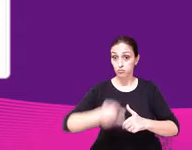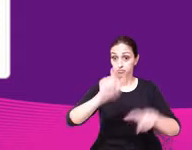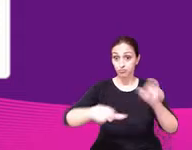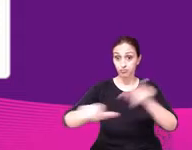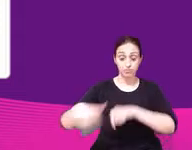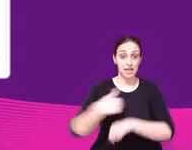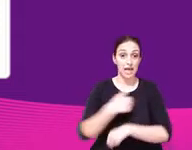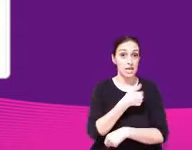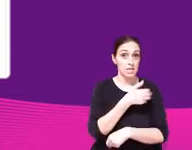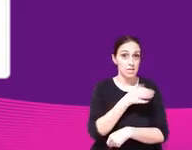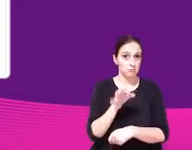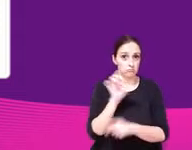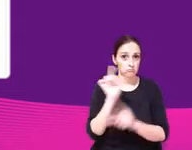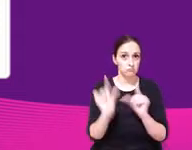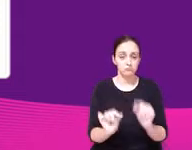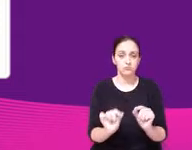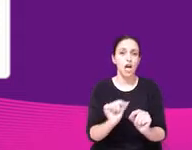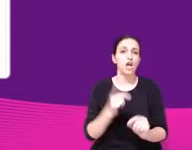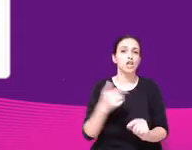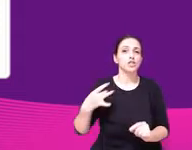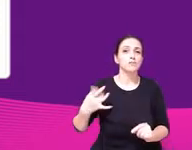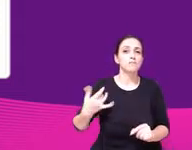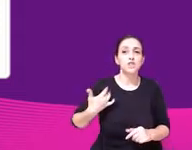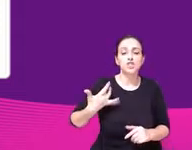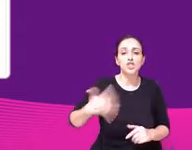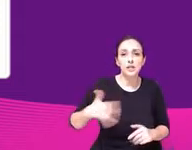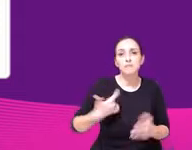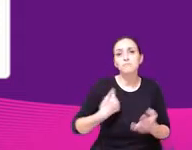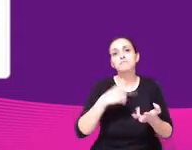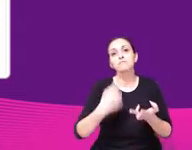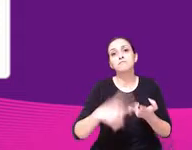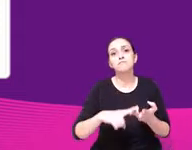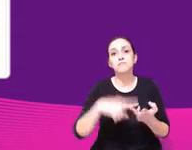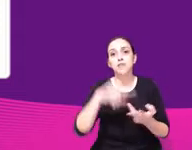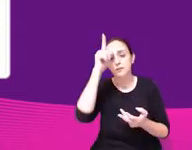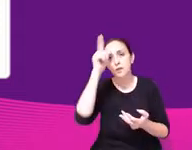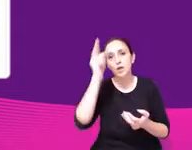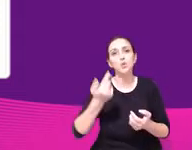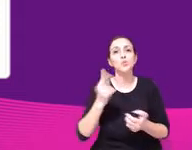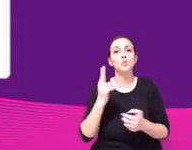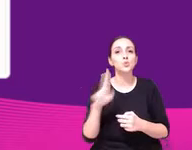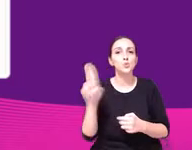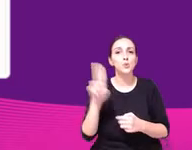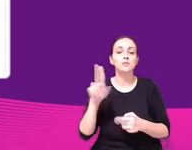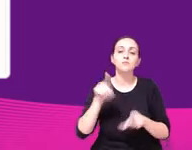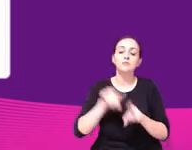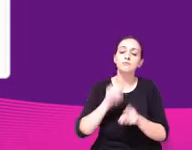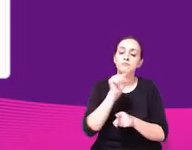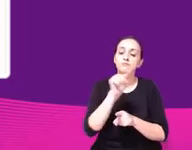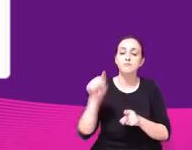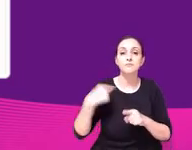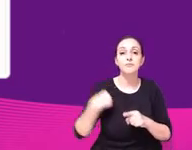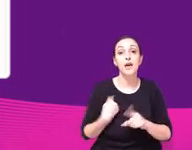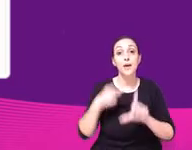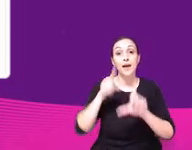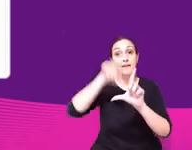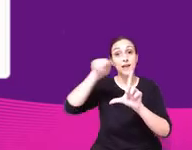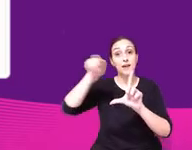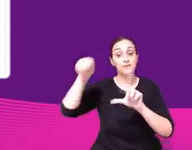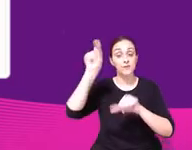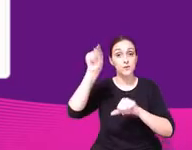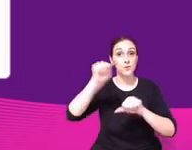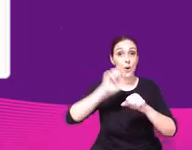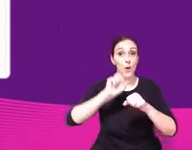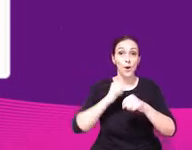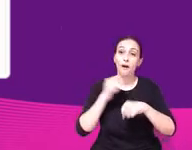Uruguai, com uma diminuição muito importante no número de transplantes. E aqui, no gráfico da esquerda, são os transplantes que deixaram de